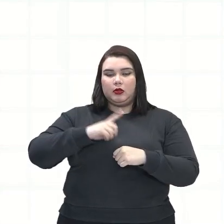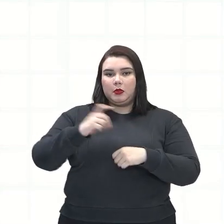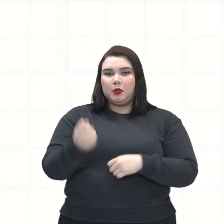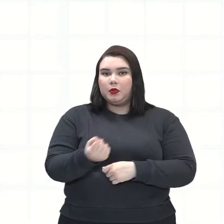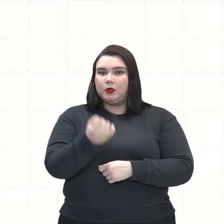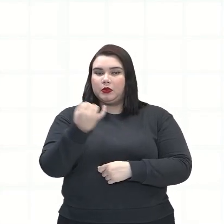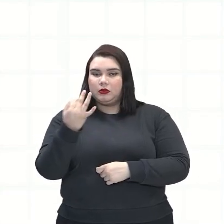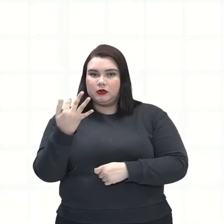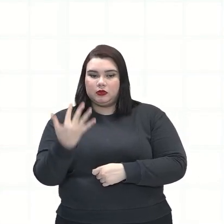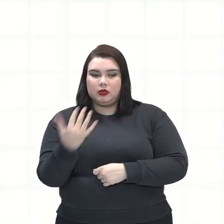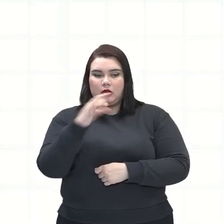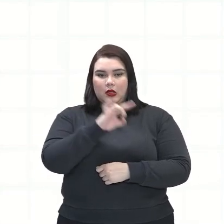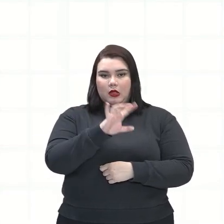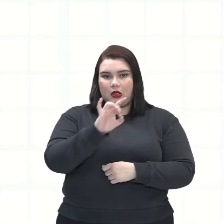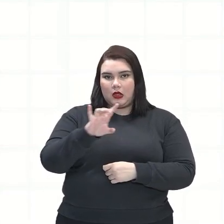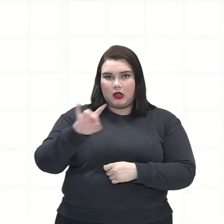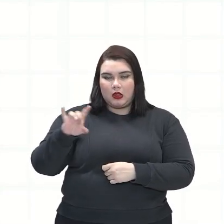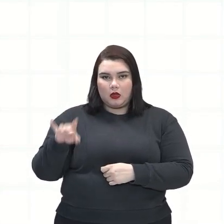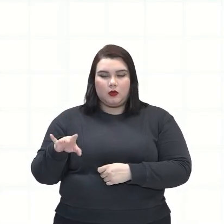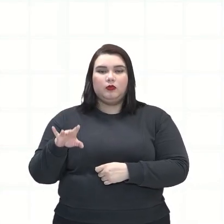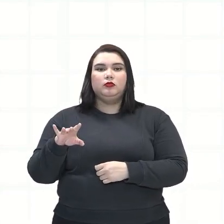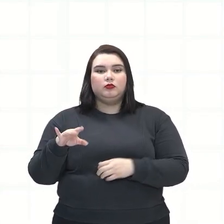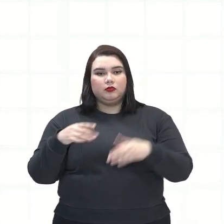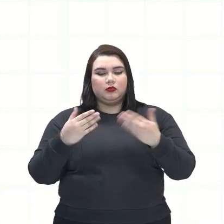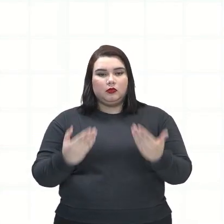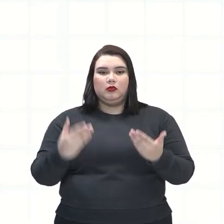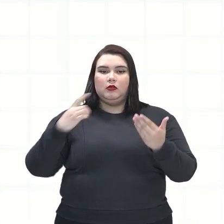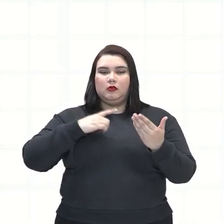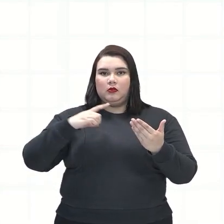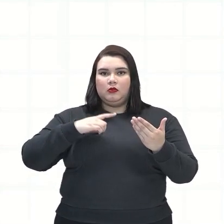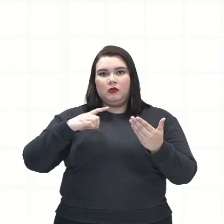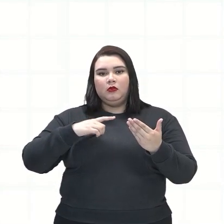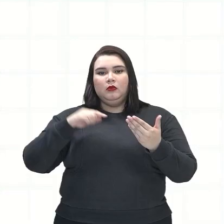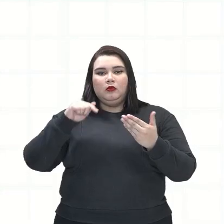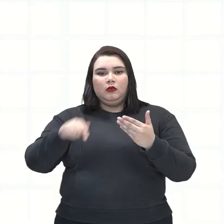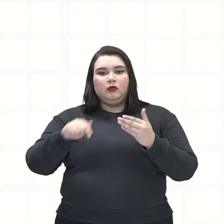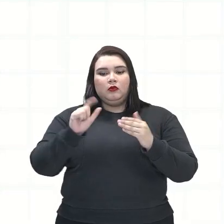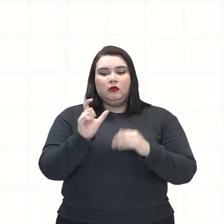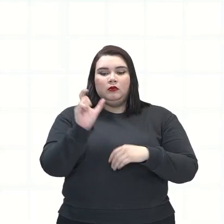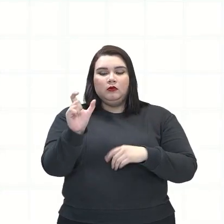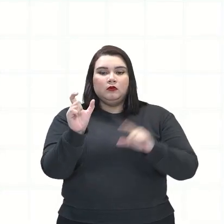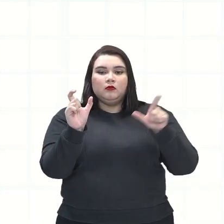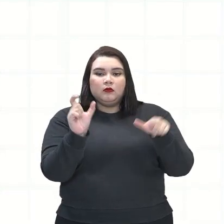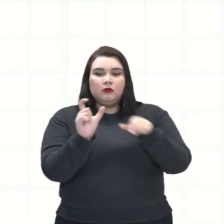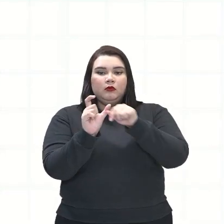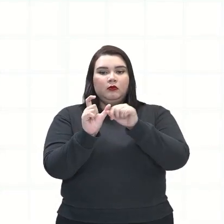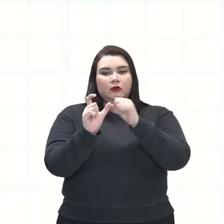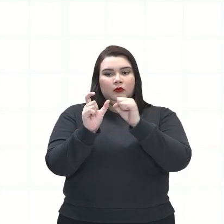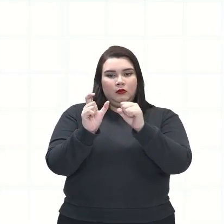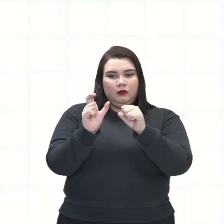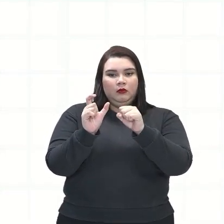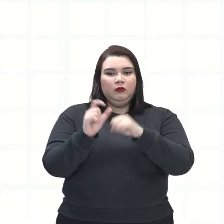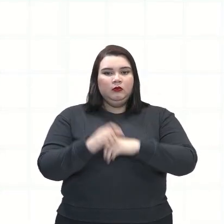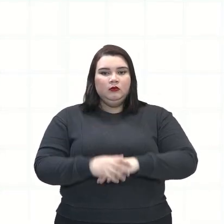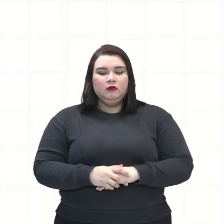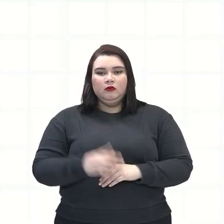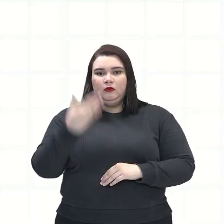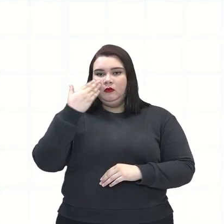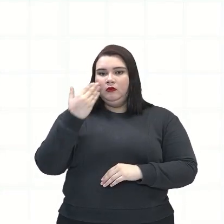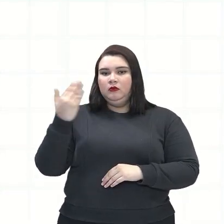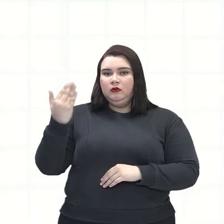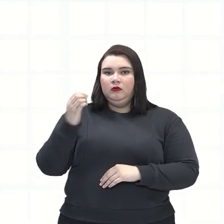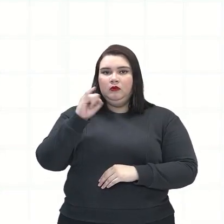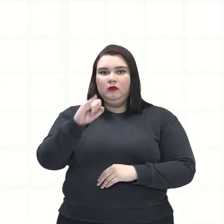quantificados individualmente. E receberam um Szinho aqui no final, porque no singular ele fica assim, ó. Pen, sem